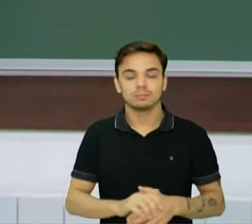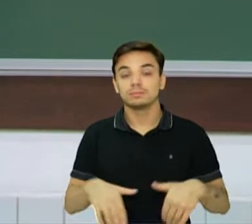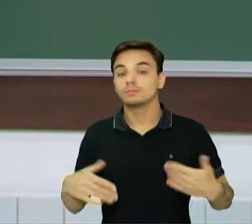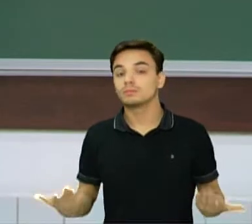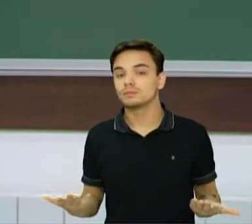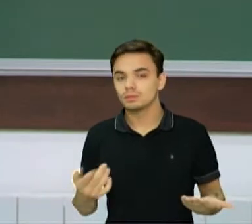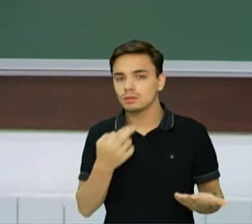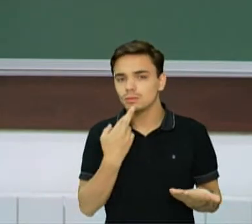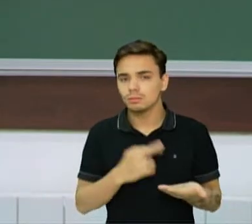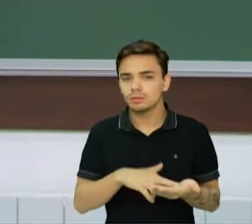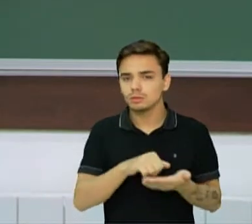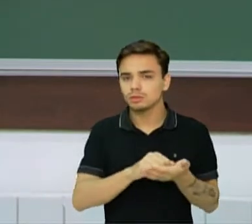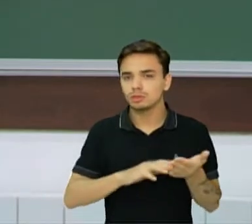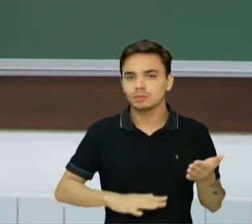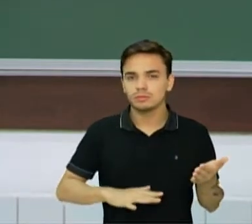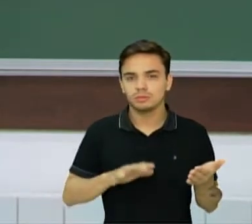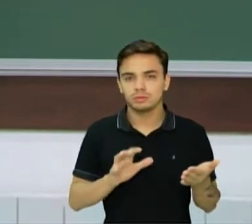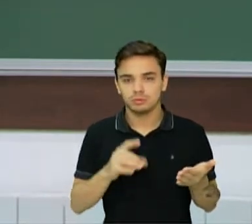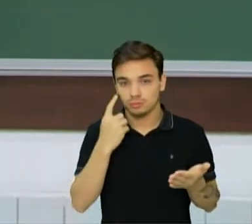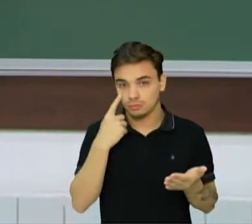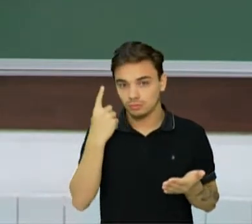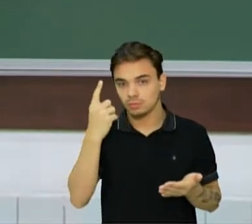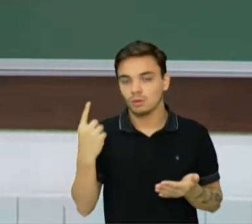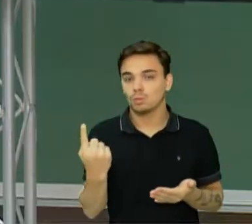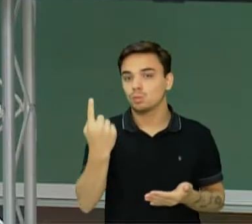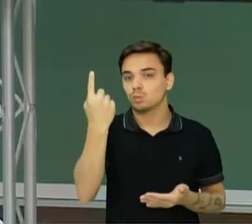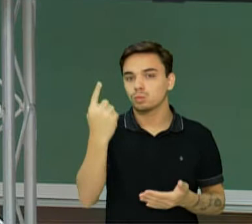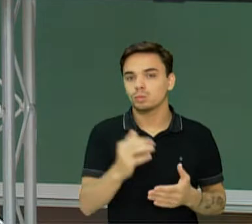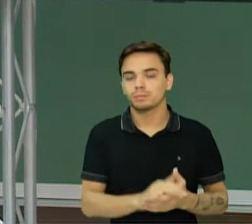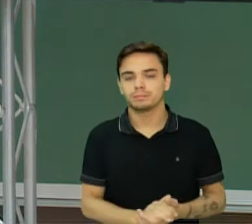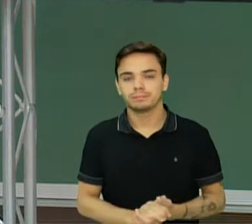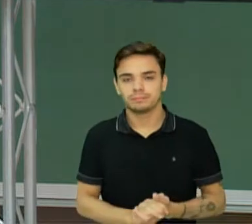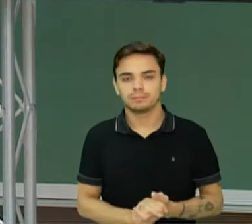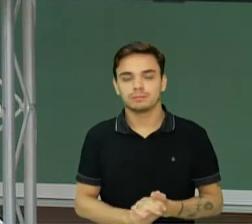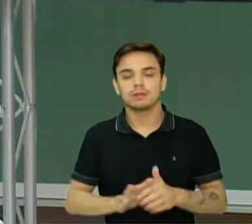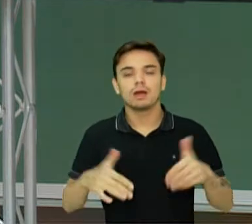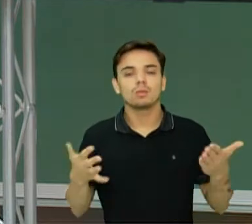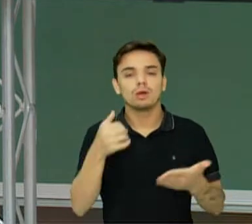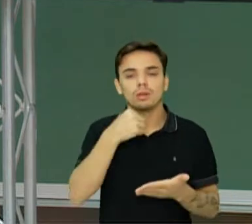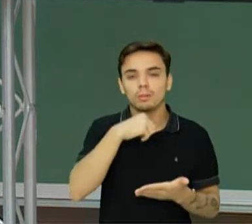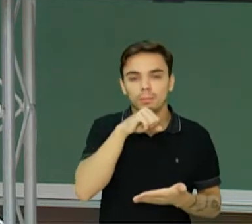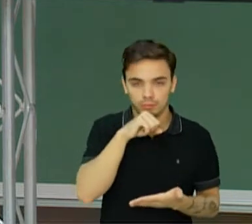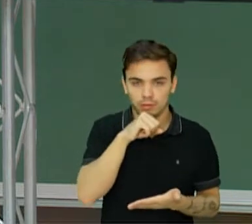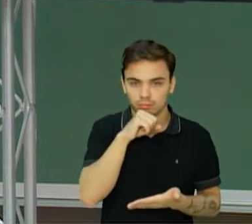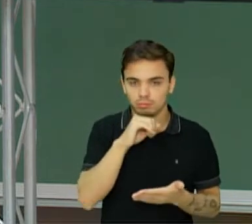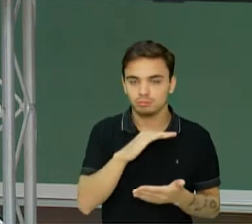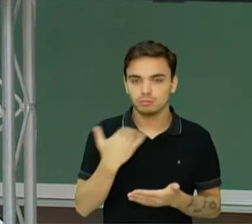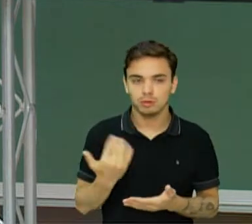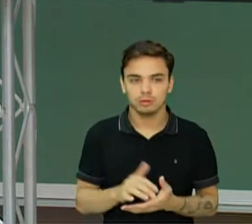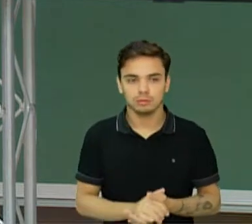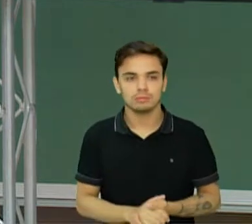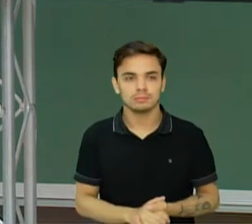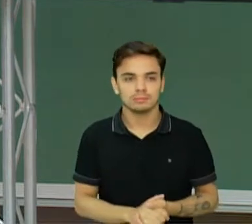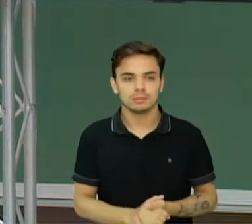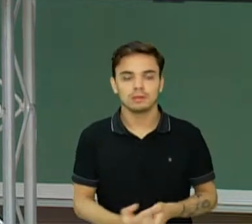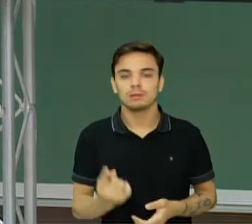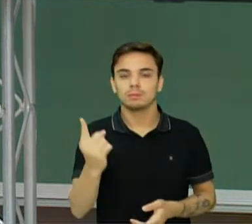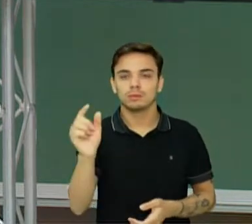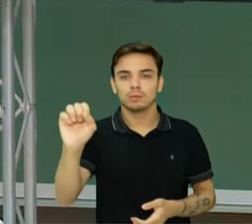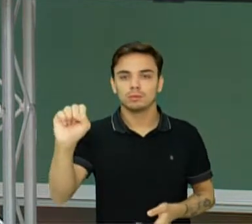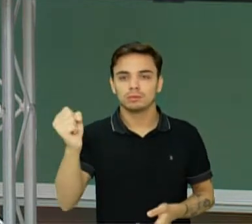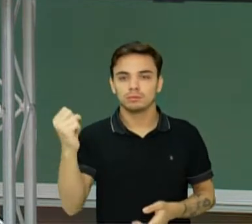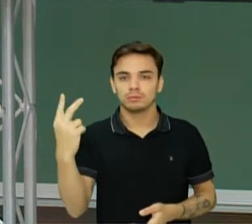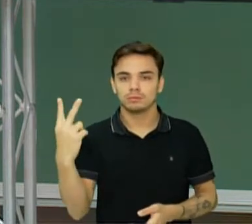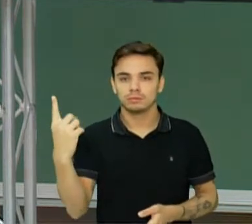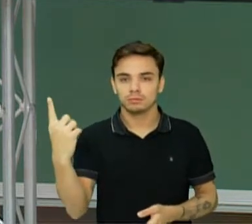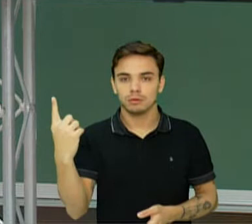Então, a resposta para esse exercício aqui, da número 1, quando que a mãe dela faleceu? In 1821, 1821,